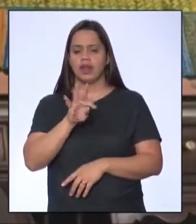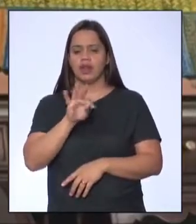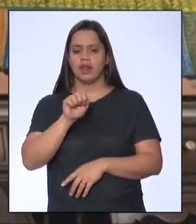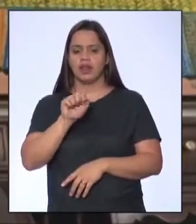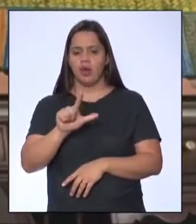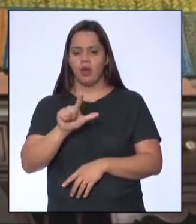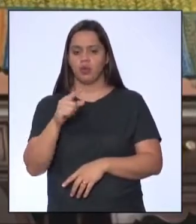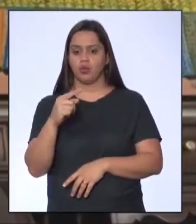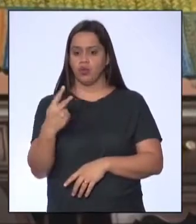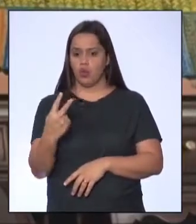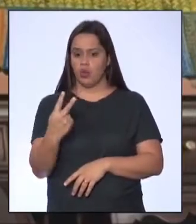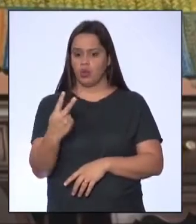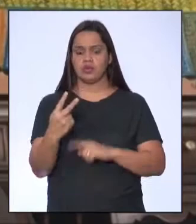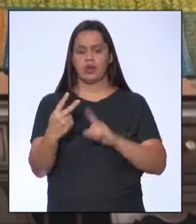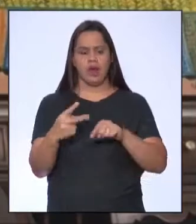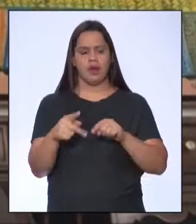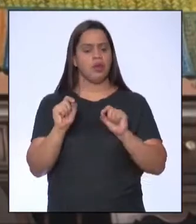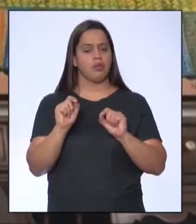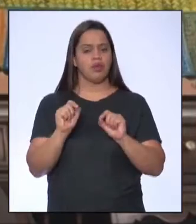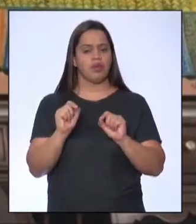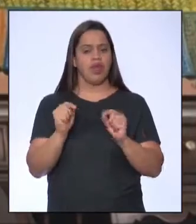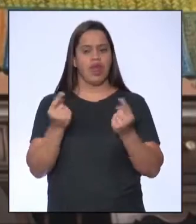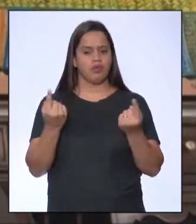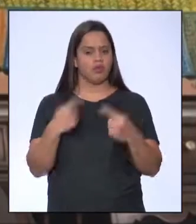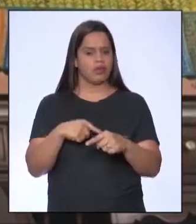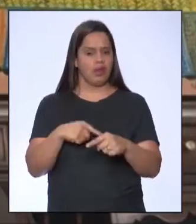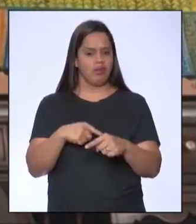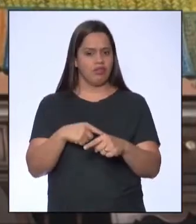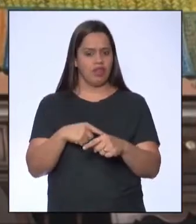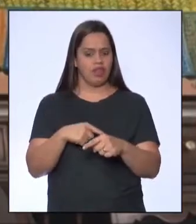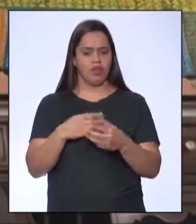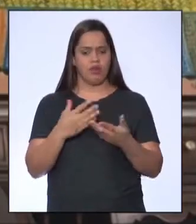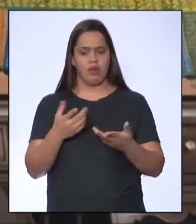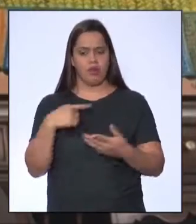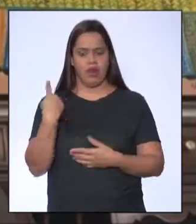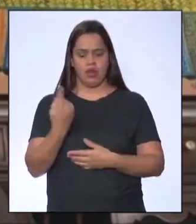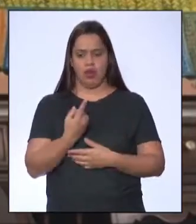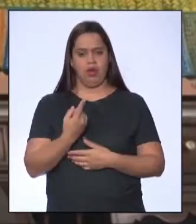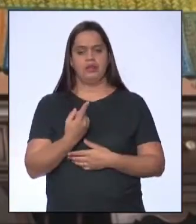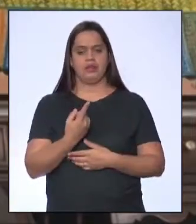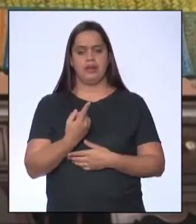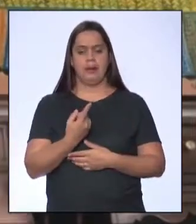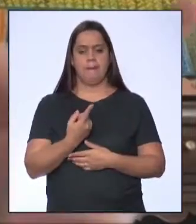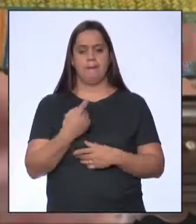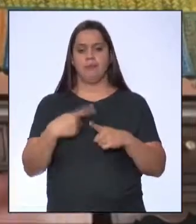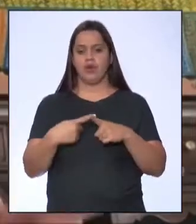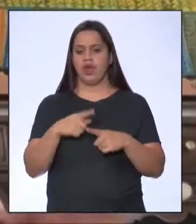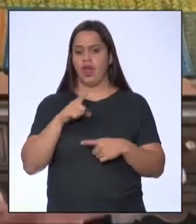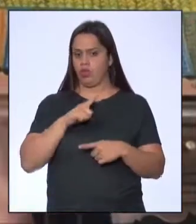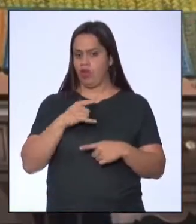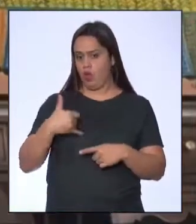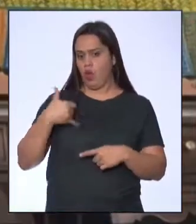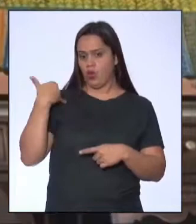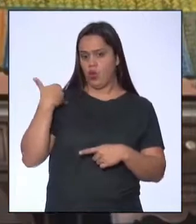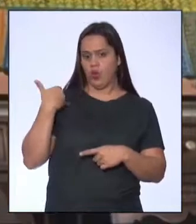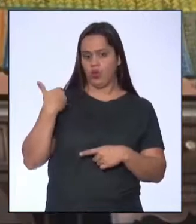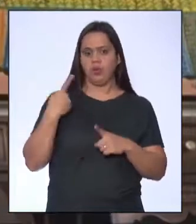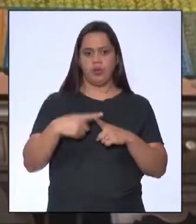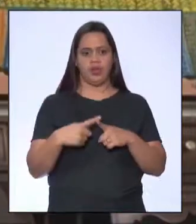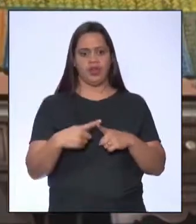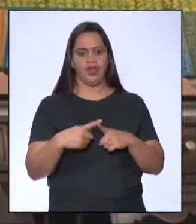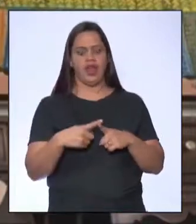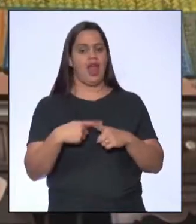é um desafio para nós, desde os primeiros resultados. Eu tenho muito orgulho que 2017 o primeiro